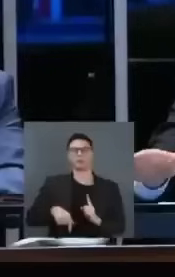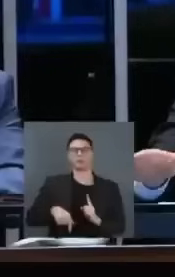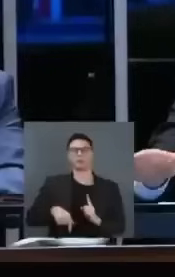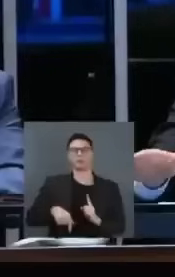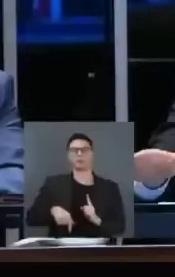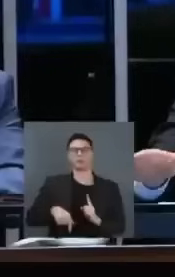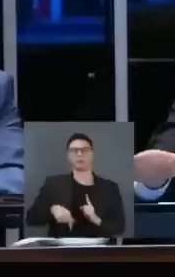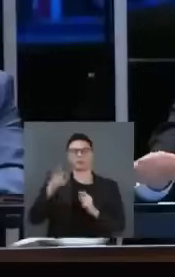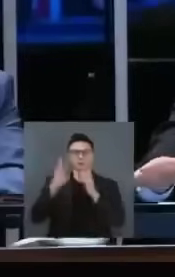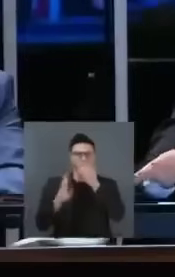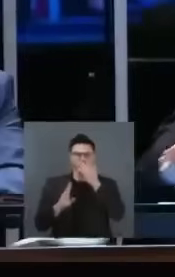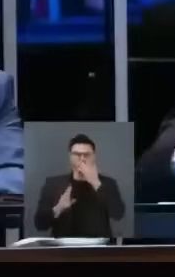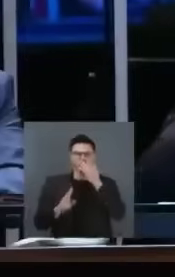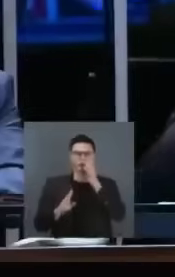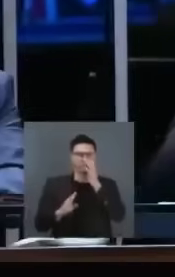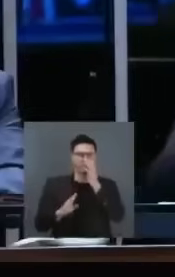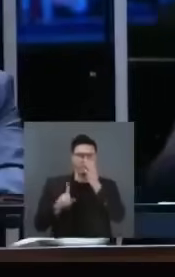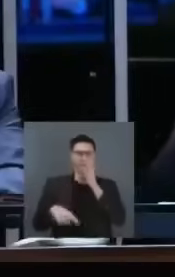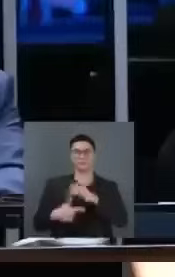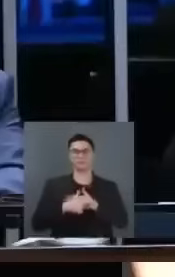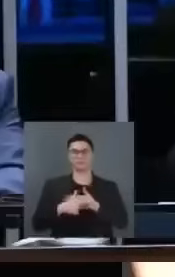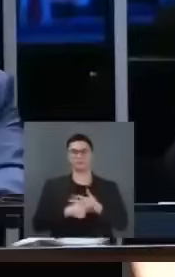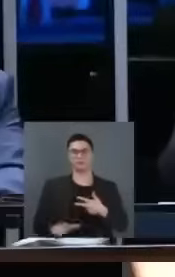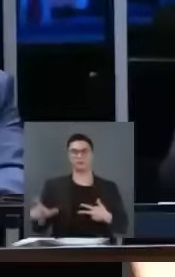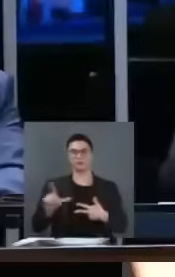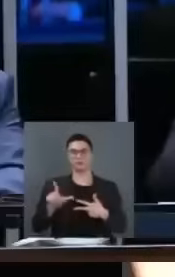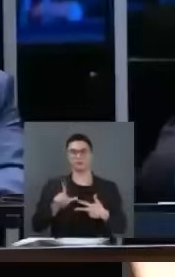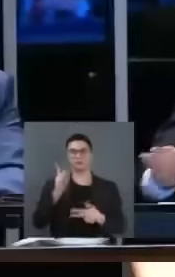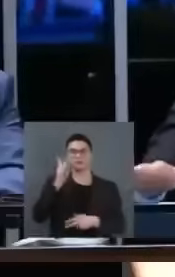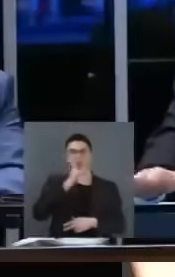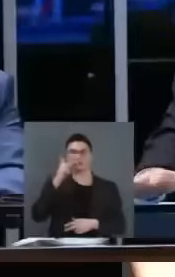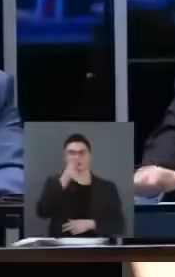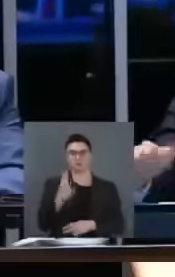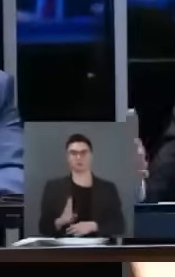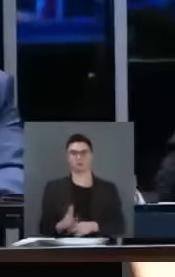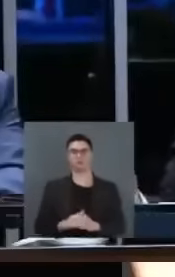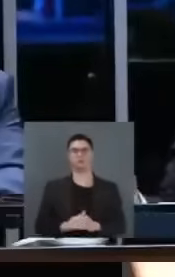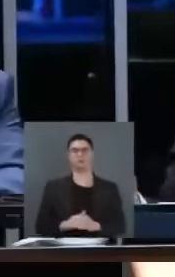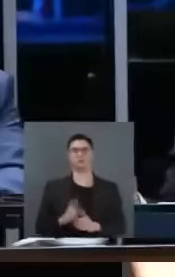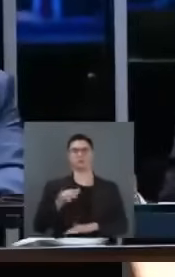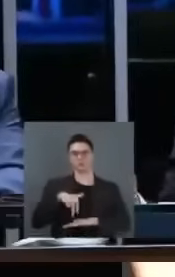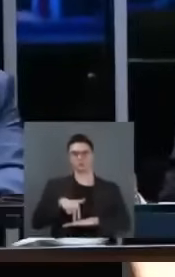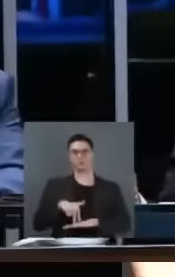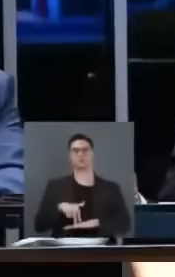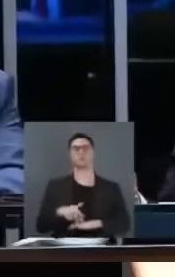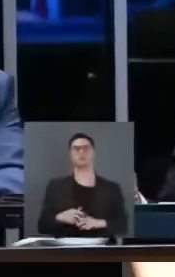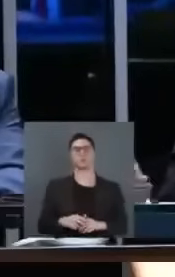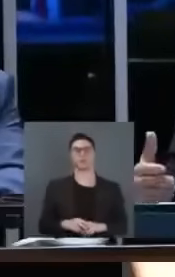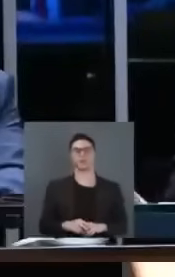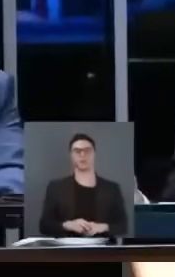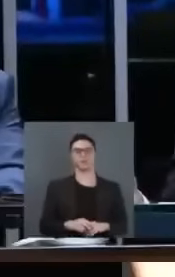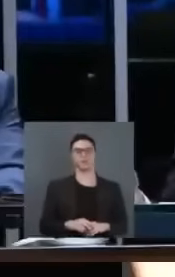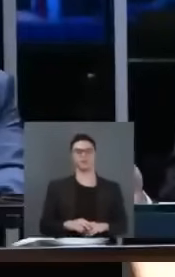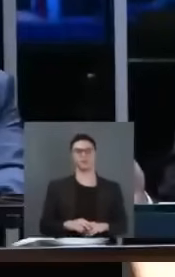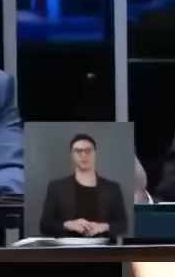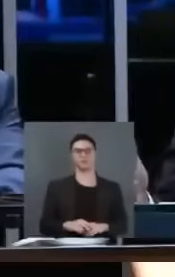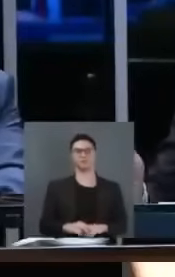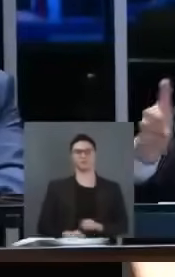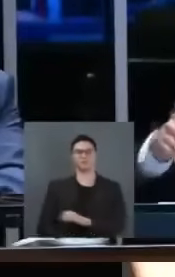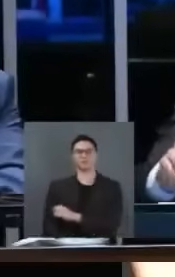com isso. Do legislativo e da política brasileira assim decidir, e me posicionei nesse sentido naquele